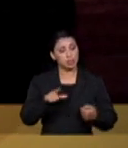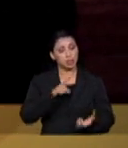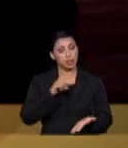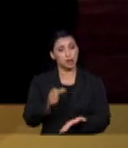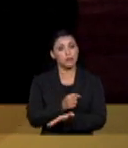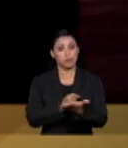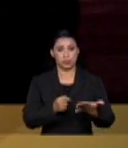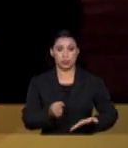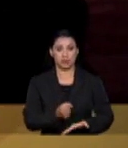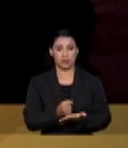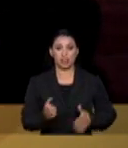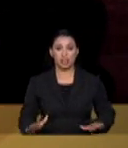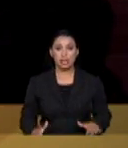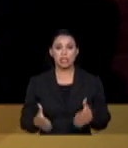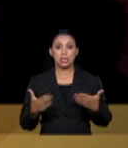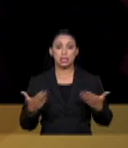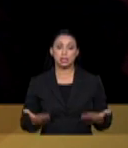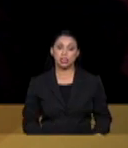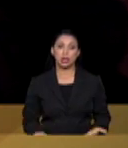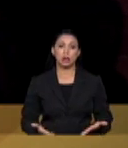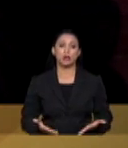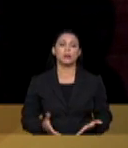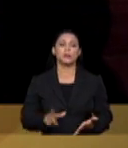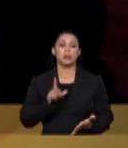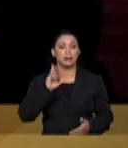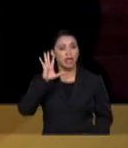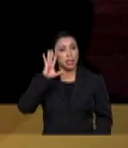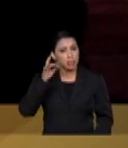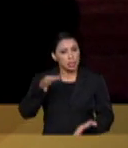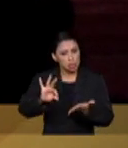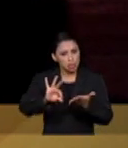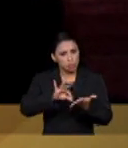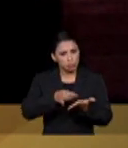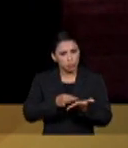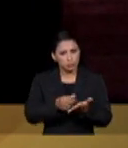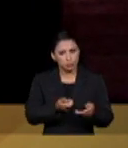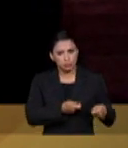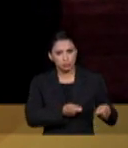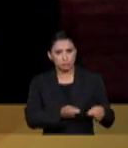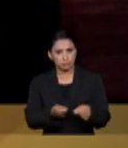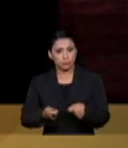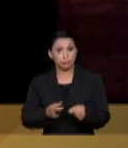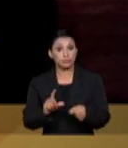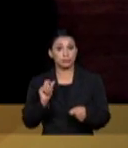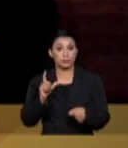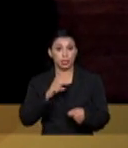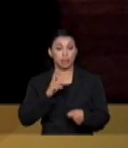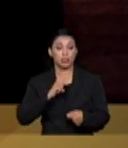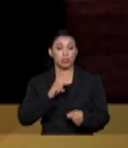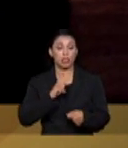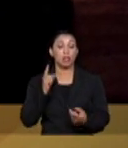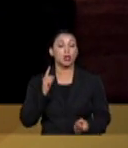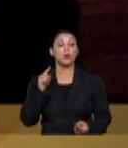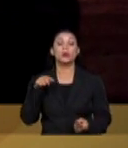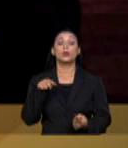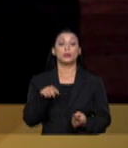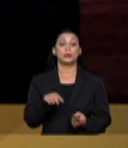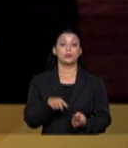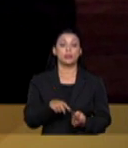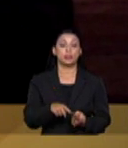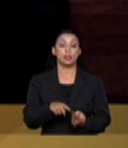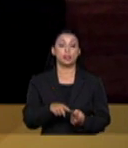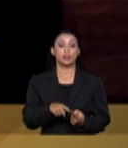portanto muito embora homologação do procedimento tenha como finalidade a